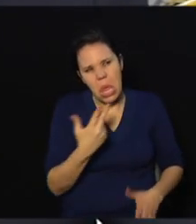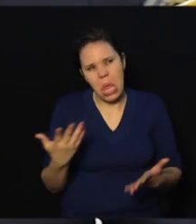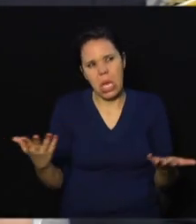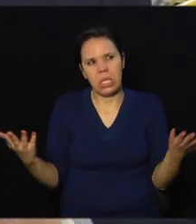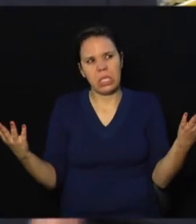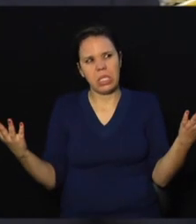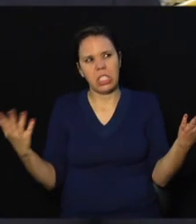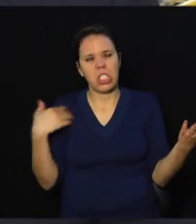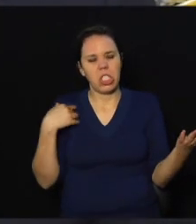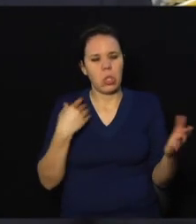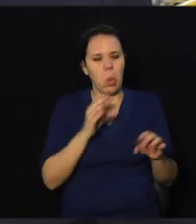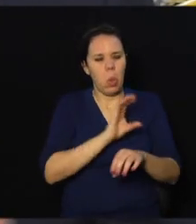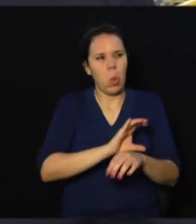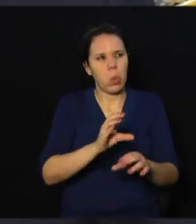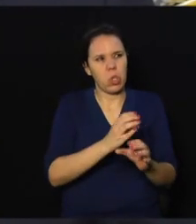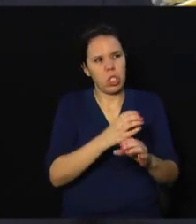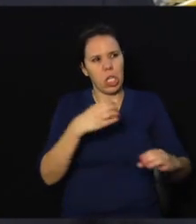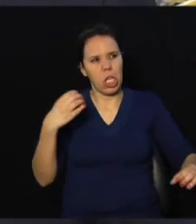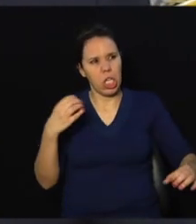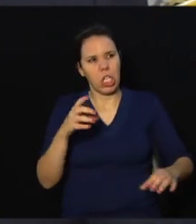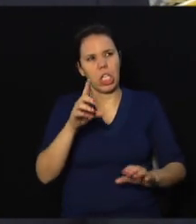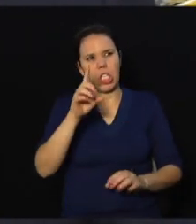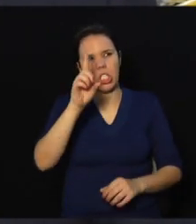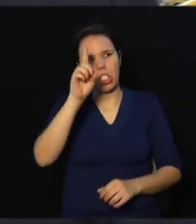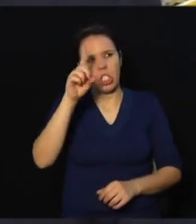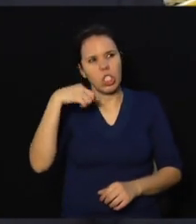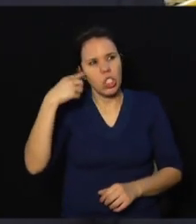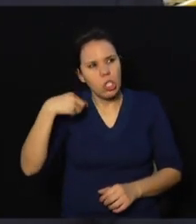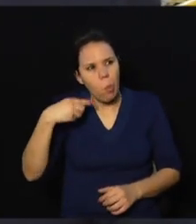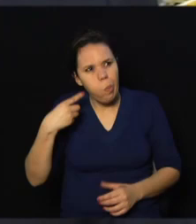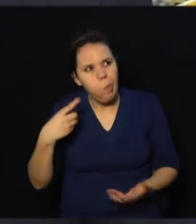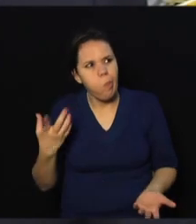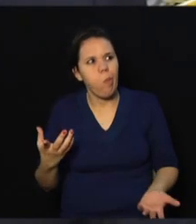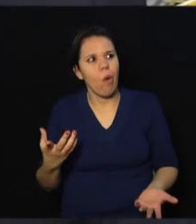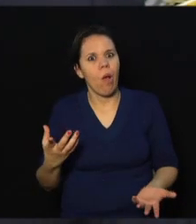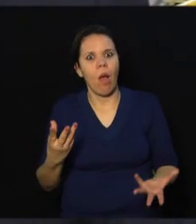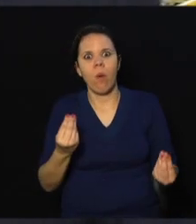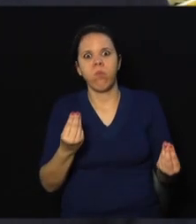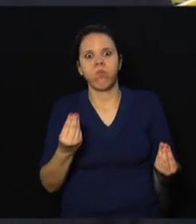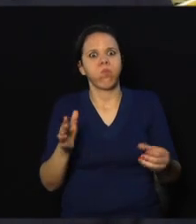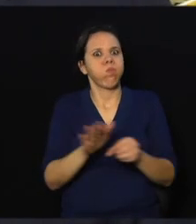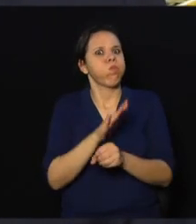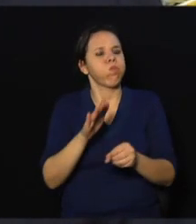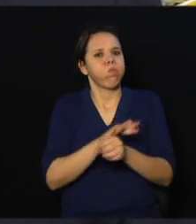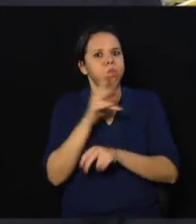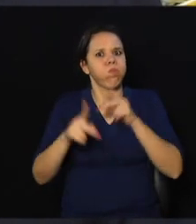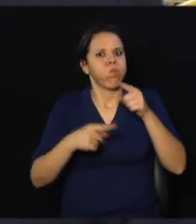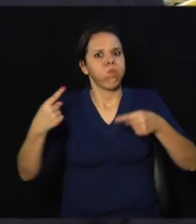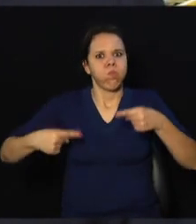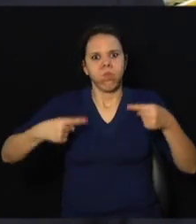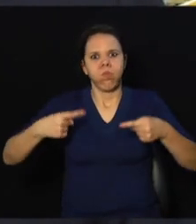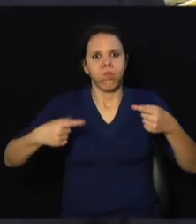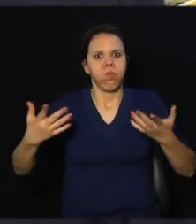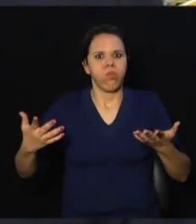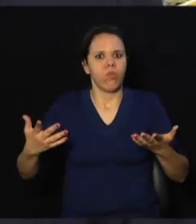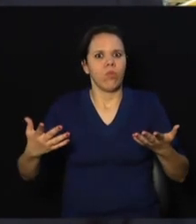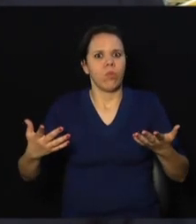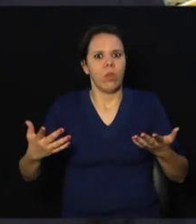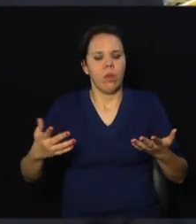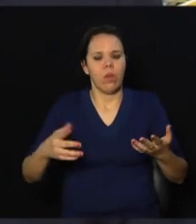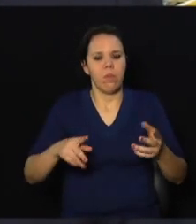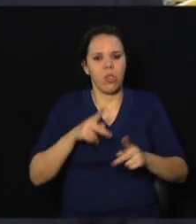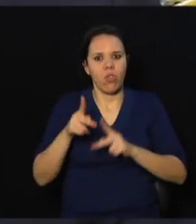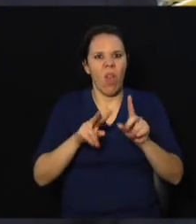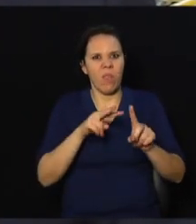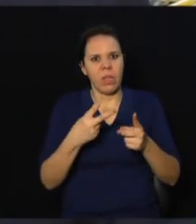engenharia, direito, que são cursos geralmente muito badalados, né, muito concorrido e muito badalado por causa da própria expectativa